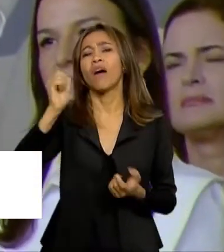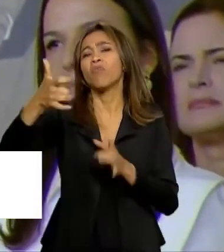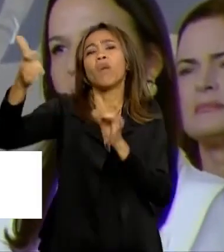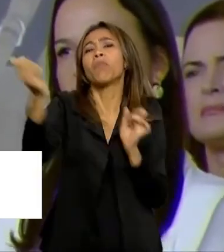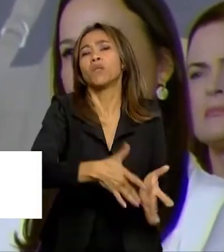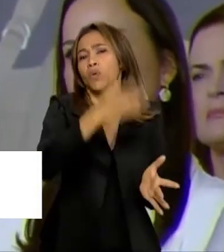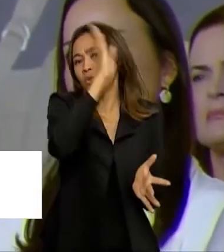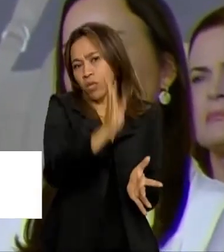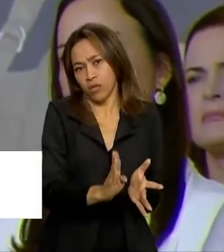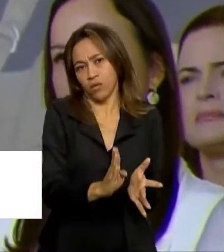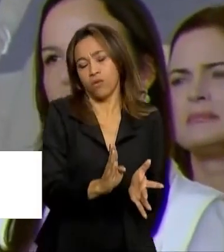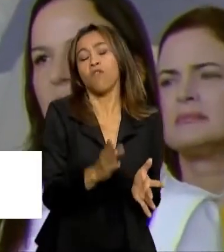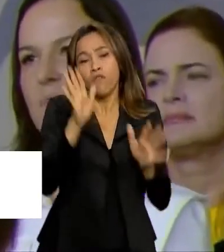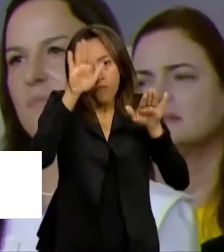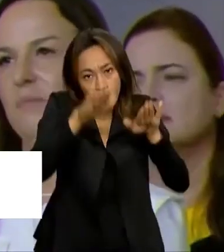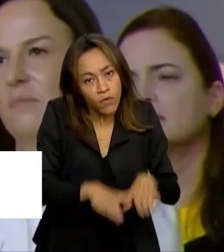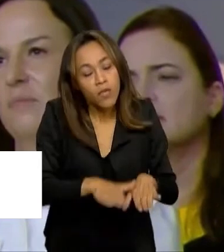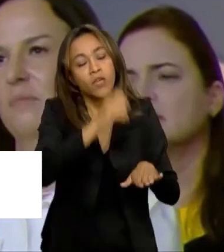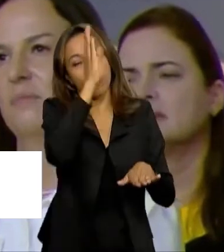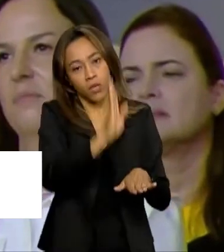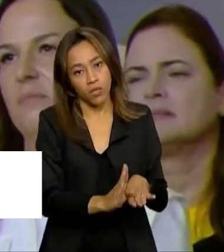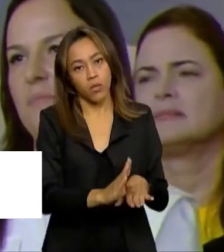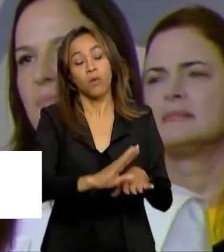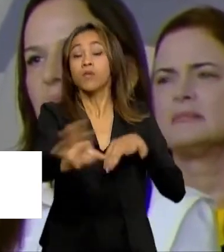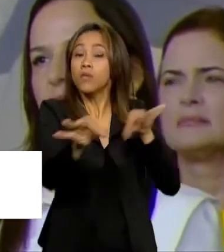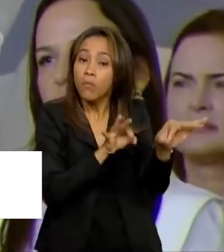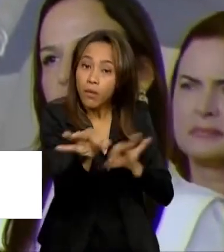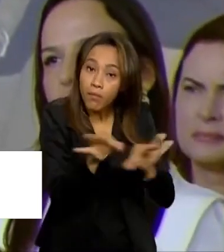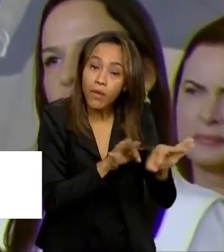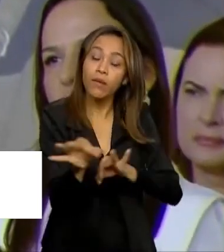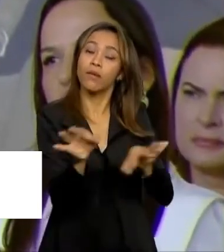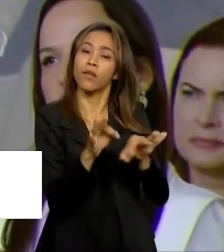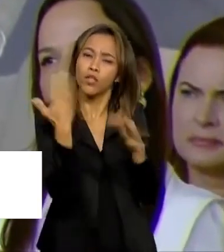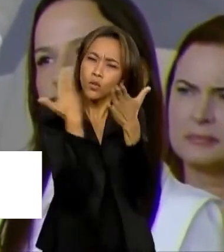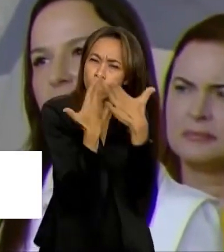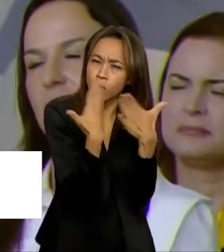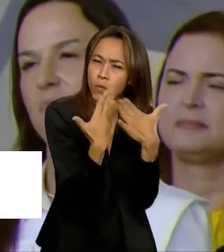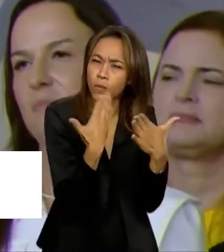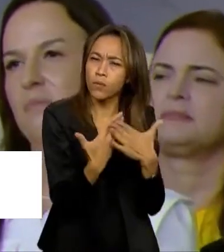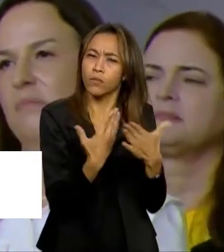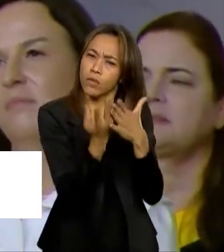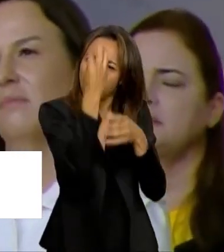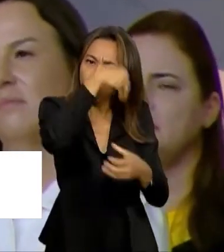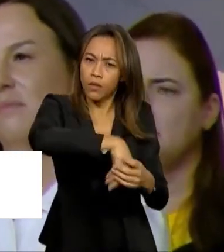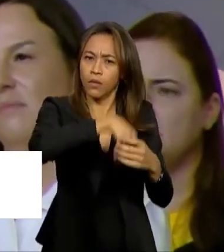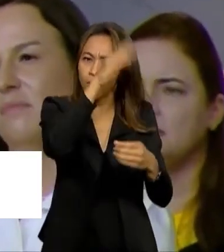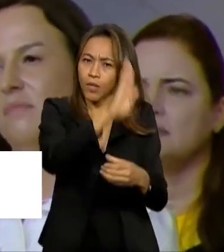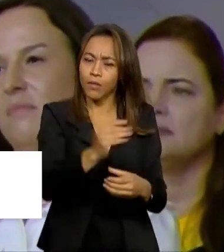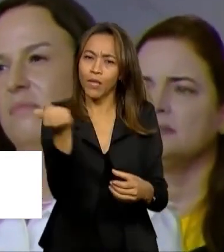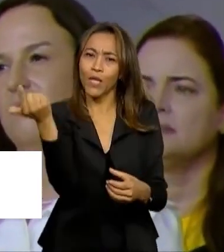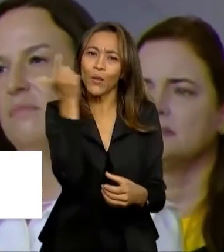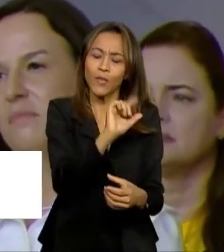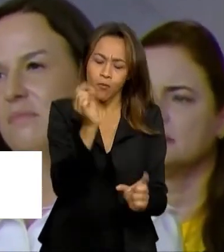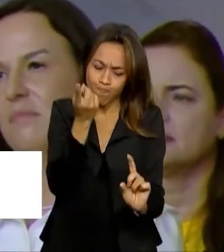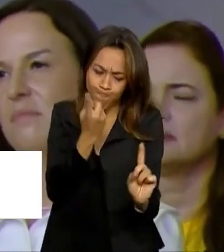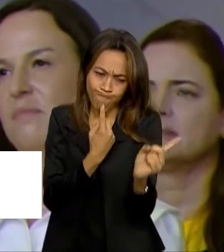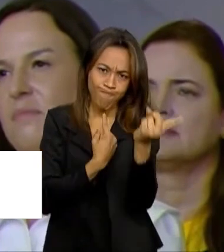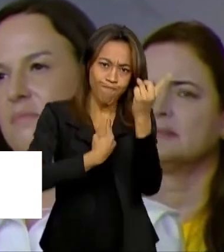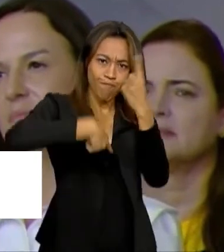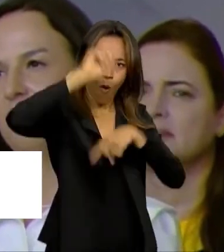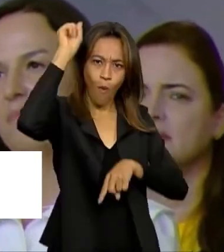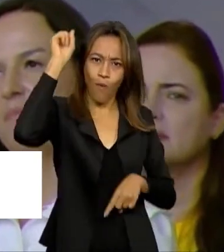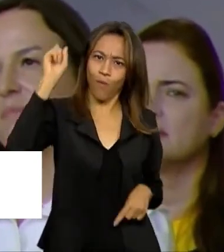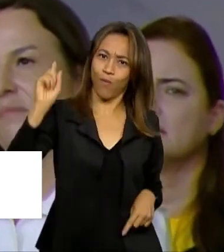aqui no Brasil, se preparem no Brasil e sejam gênios dentro do Brasil, para a gente poder dar um salto de